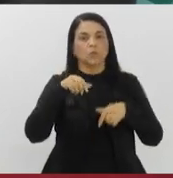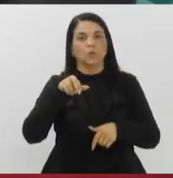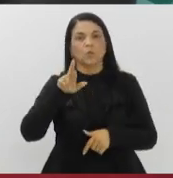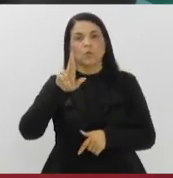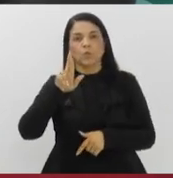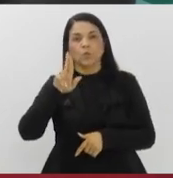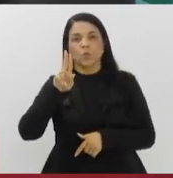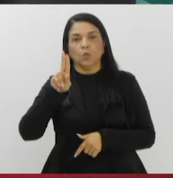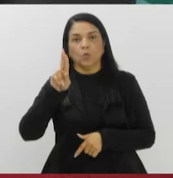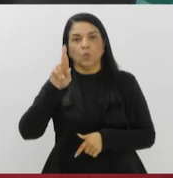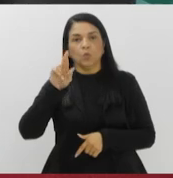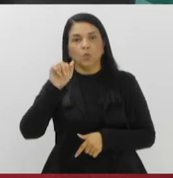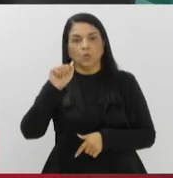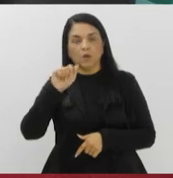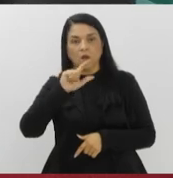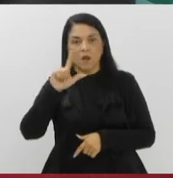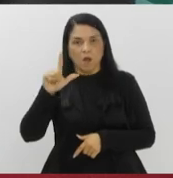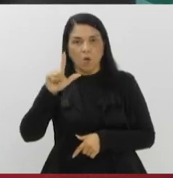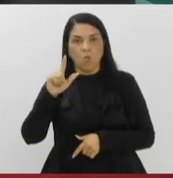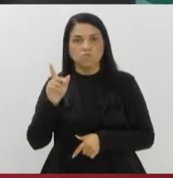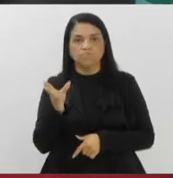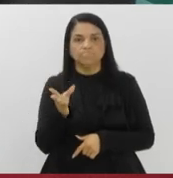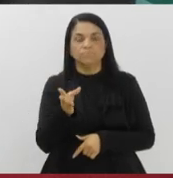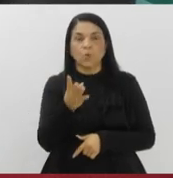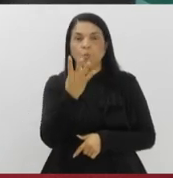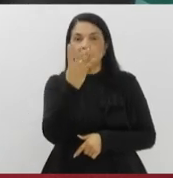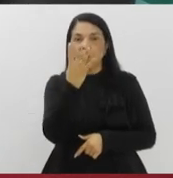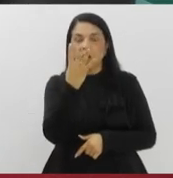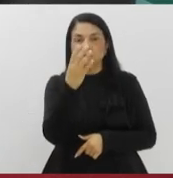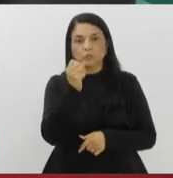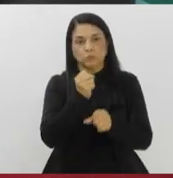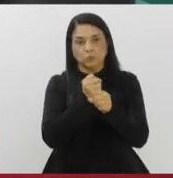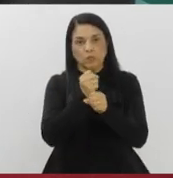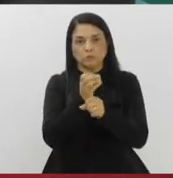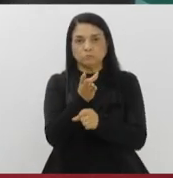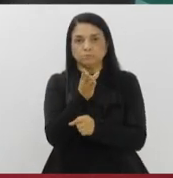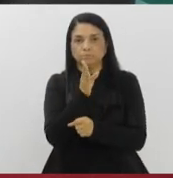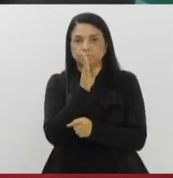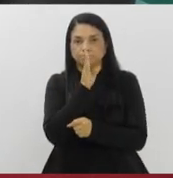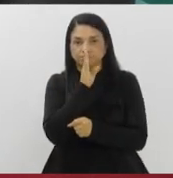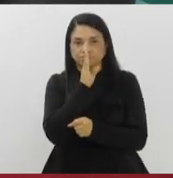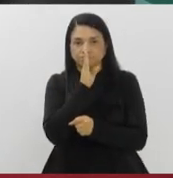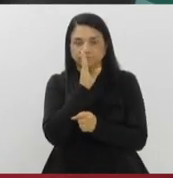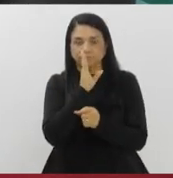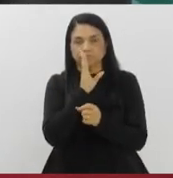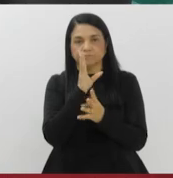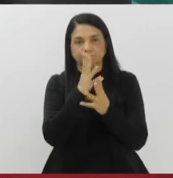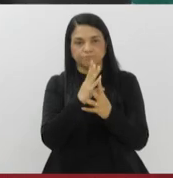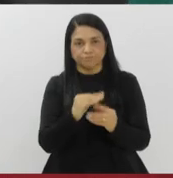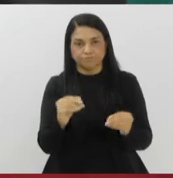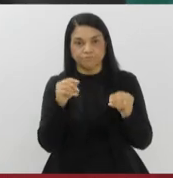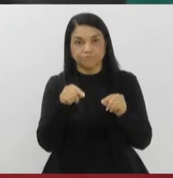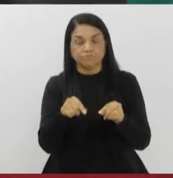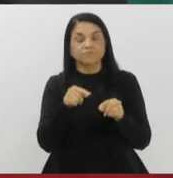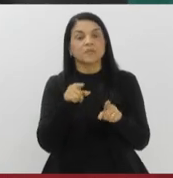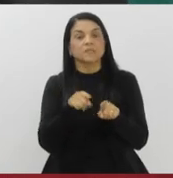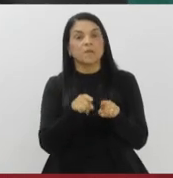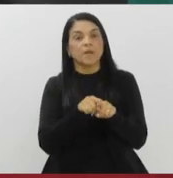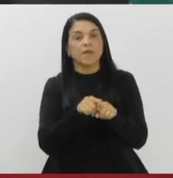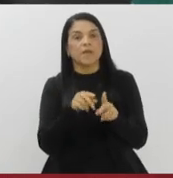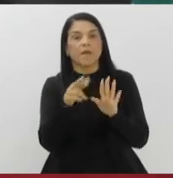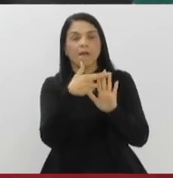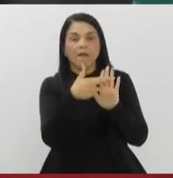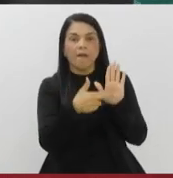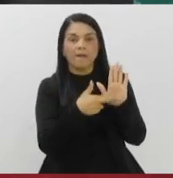por 4 anos. Então, para a gente está sendo muito importante. E a questão da regulamentação agrária, a gente tem que